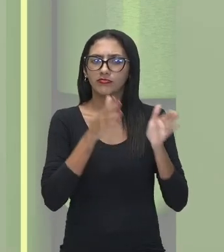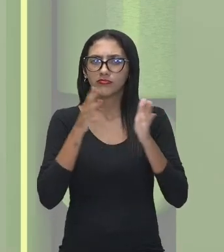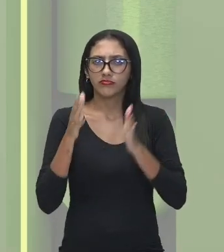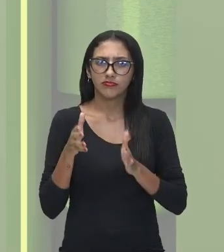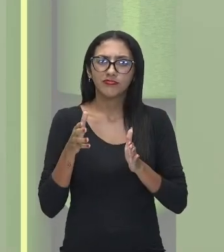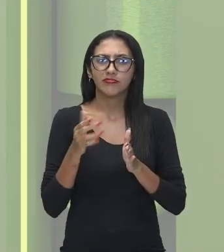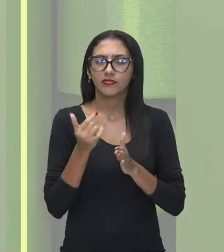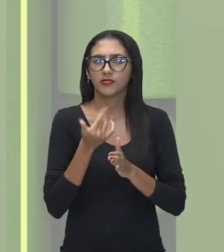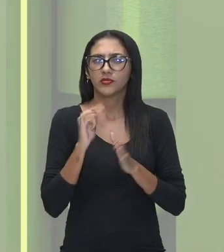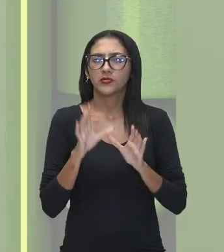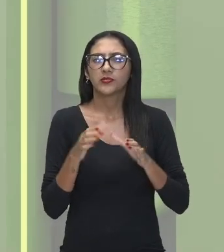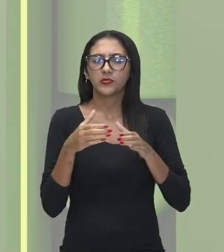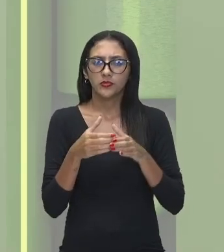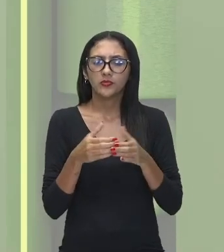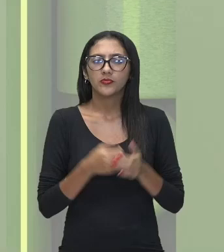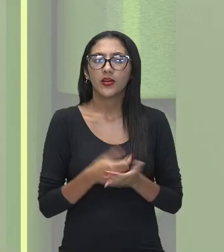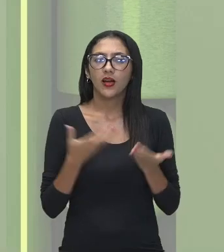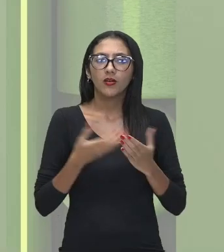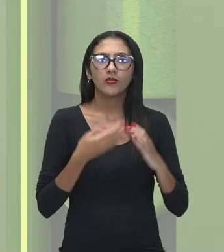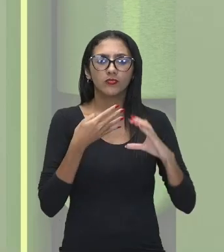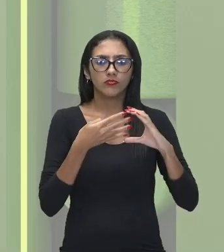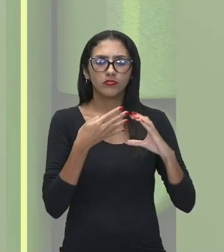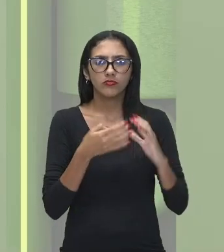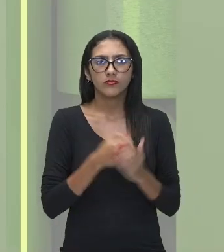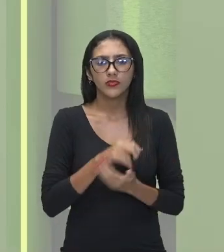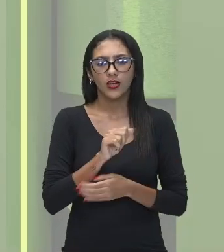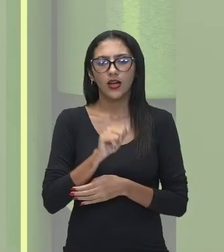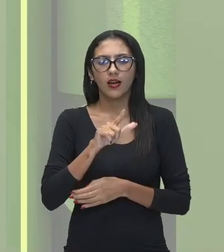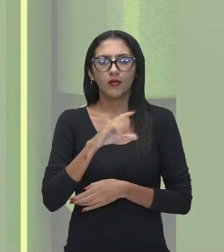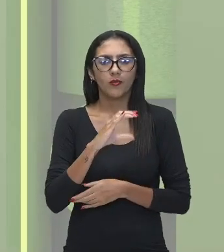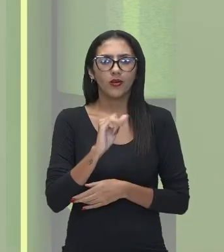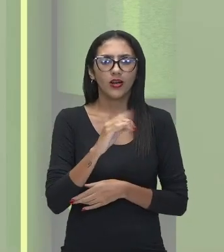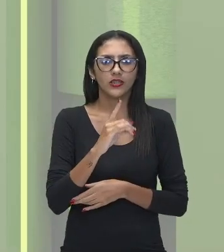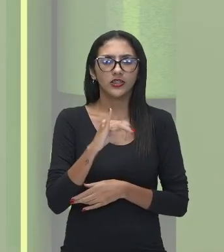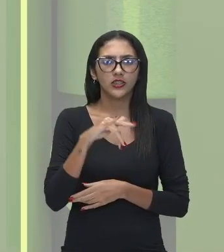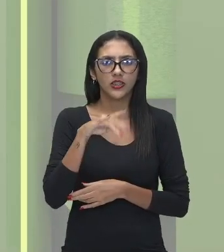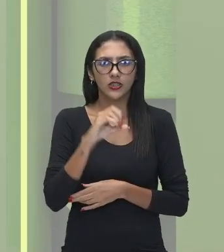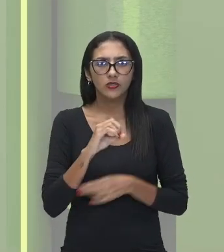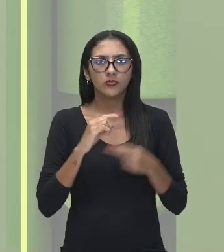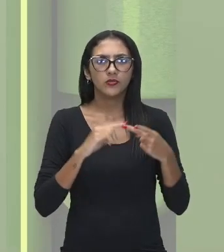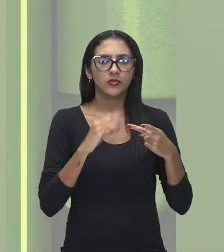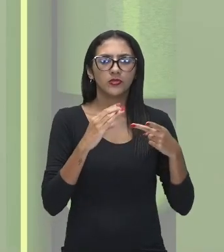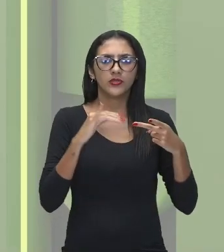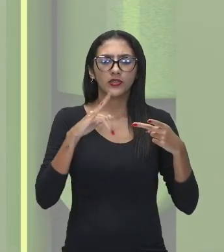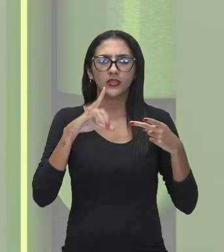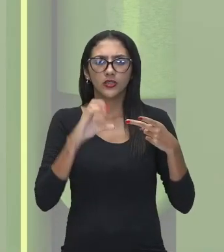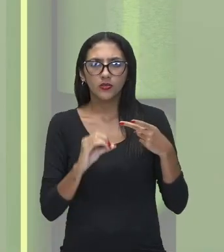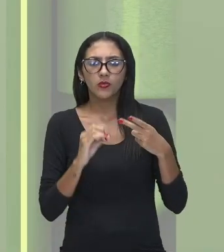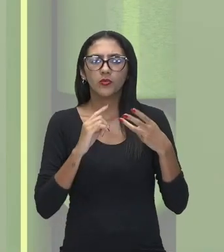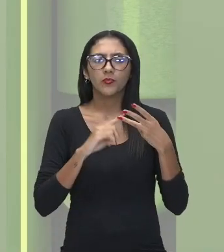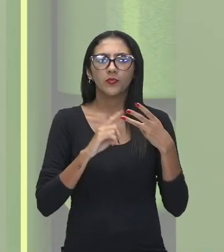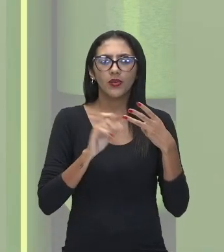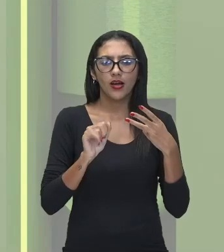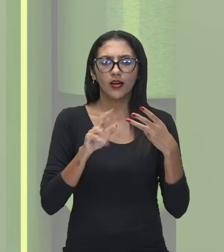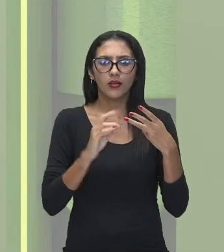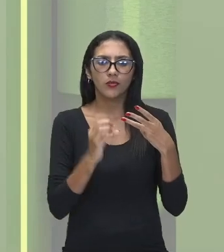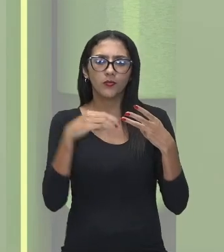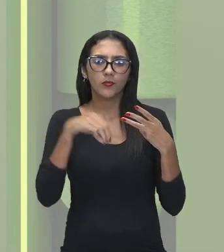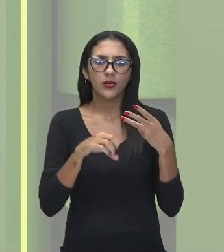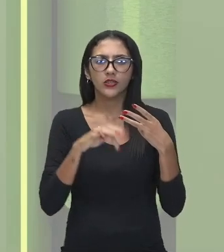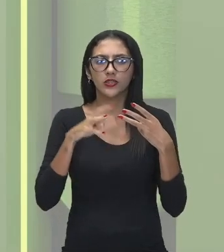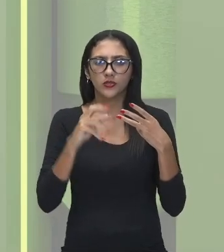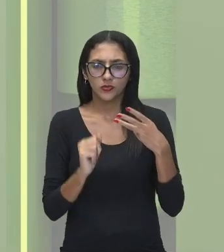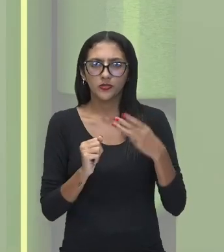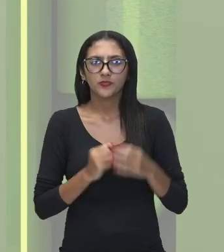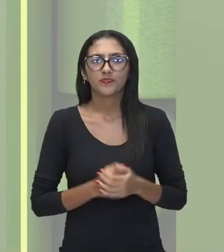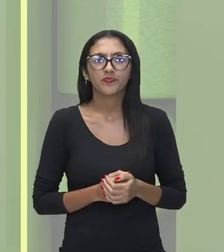dos hidrocarbonetos, que vão ser os alcadienos, cicloalcanos, cicloalcenos e hidrocarbonetos aromáticos. E os terpenos